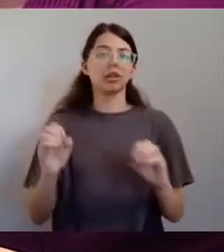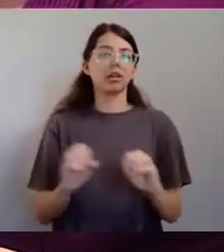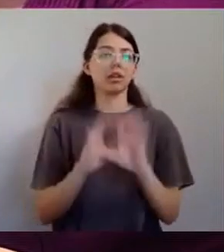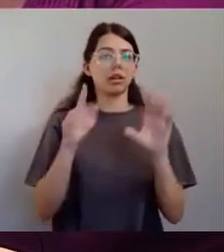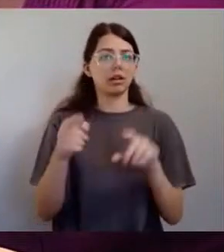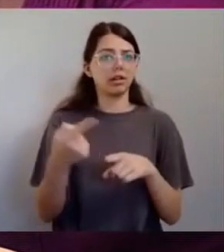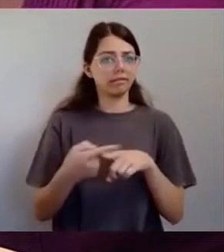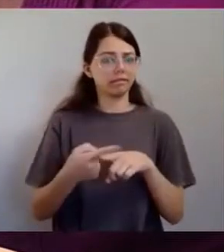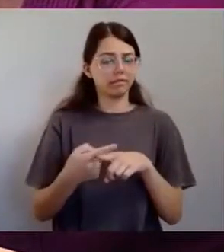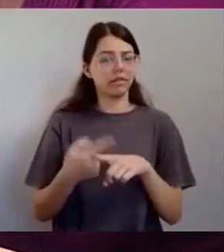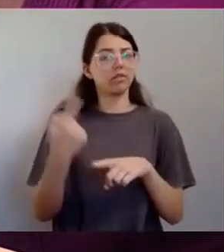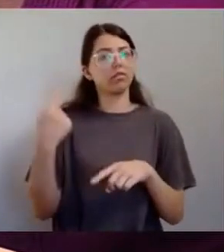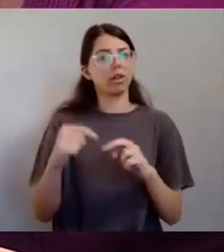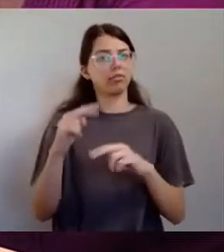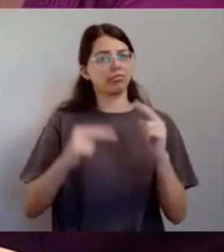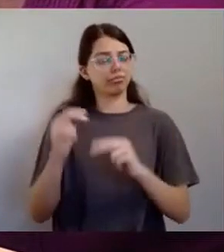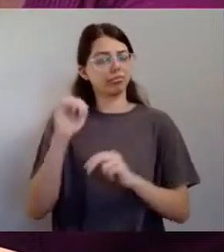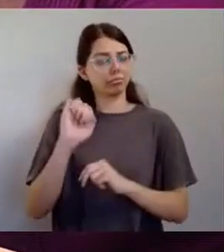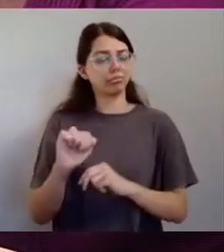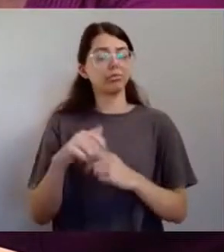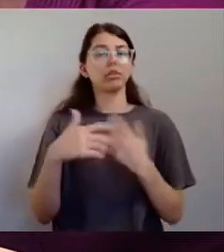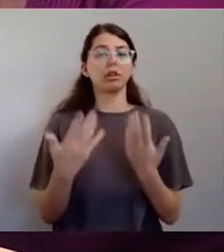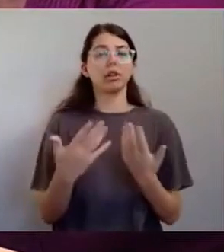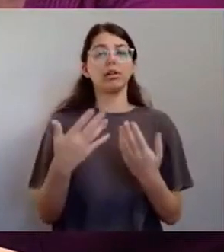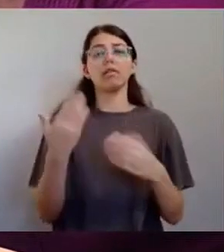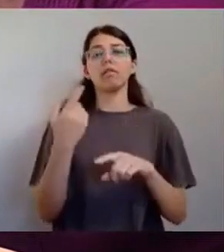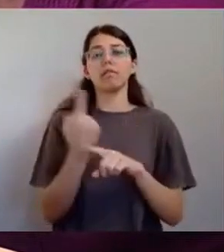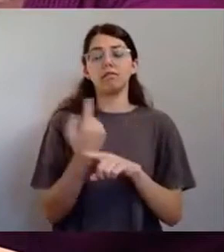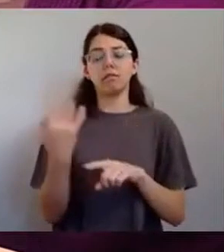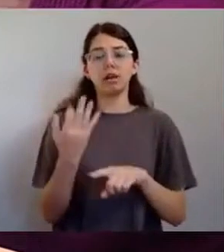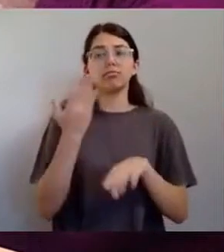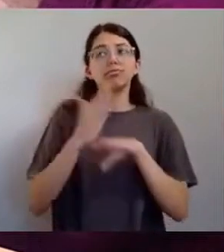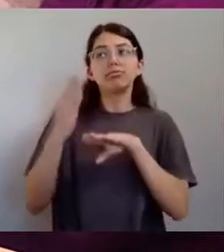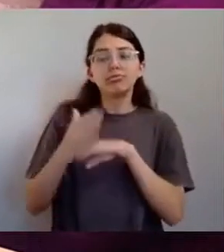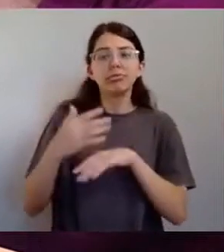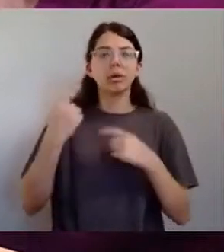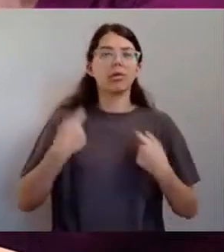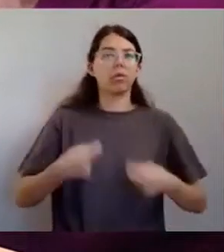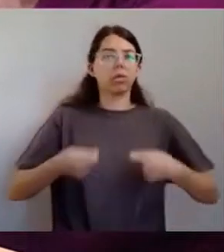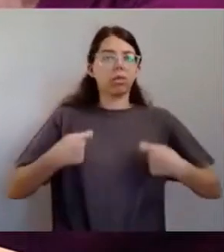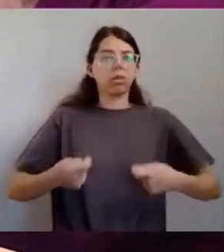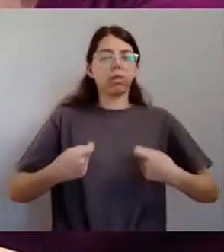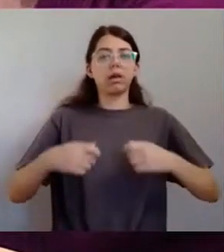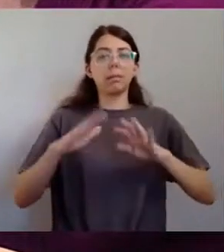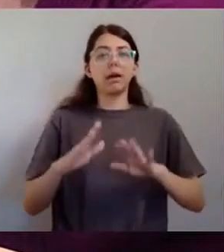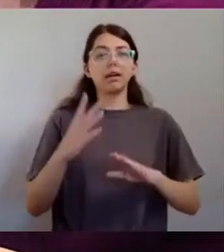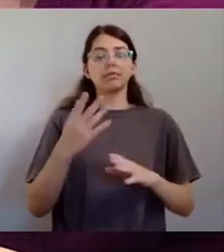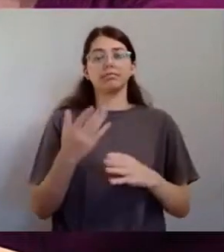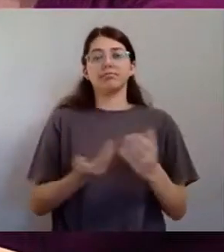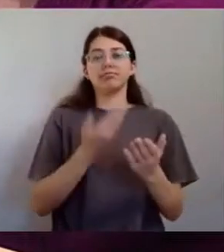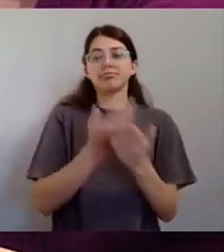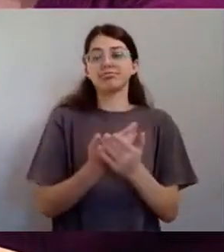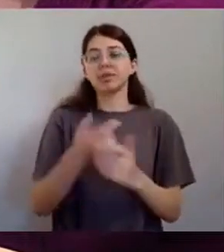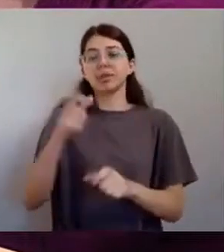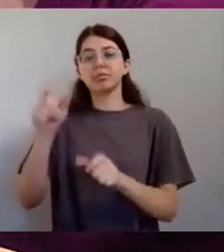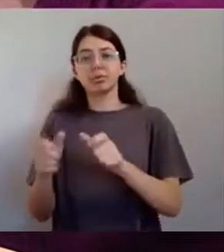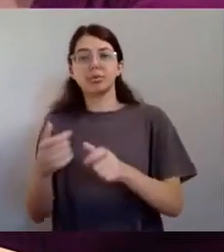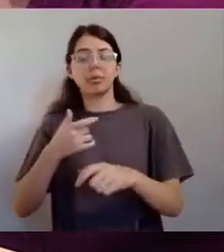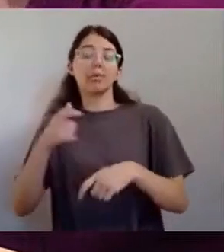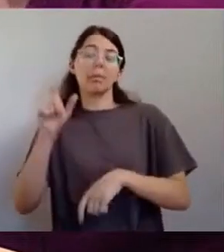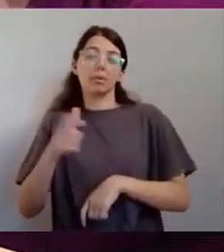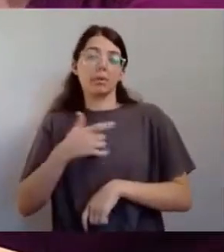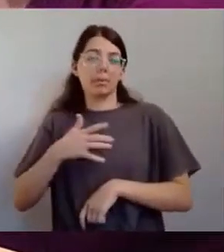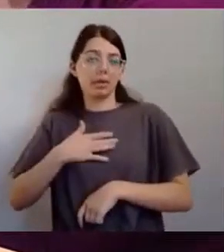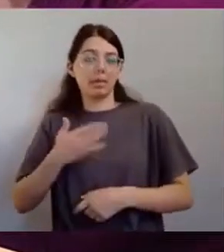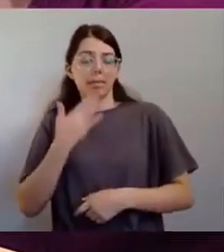sua construção. Indica-se que é uma obra muito dispendiosa, mas na proposta nem o requerente nem a Câmara referem ainda o custo dessas